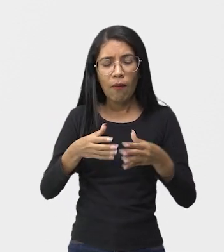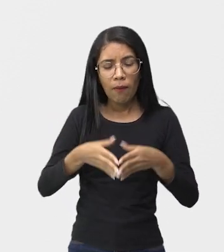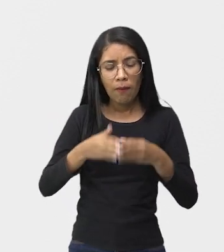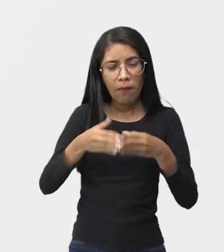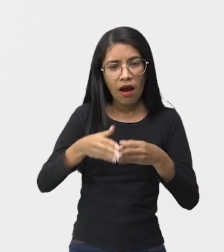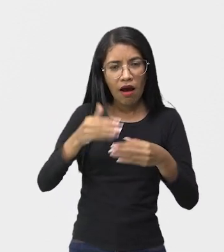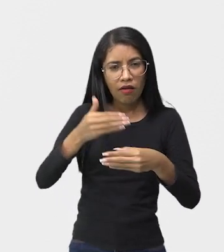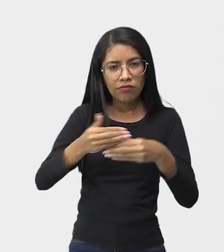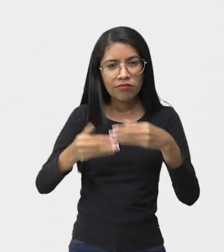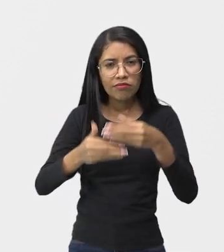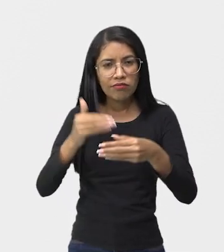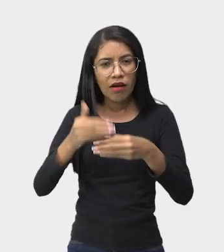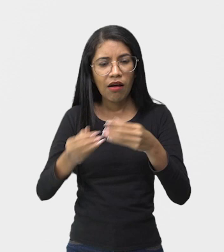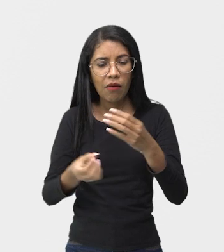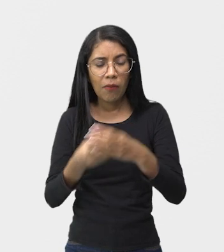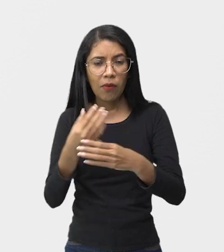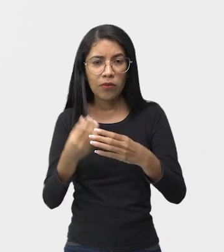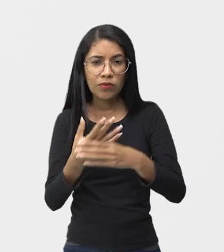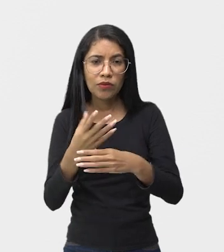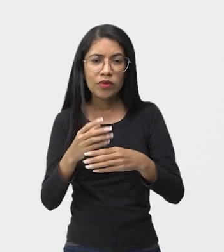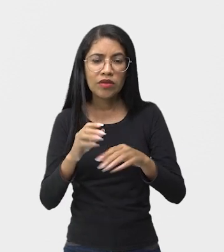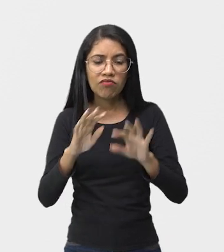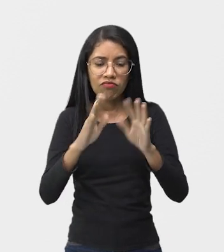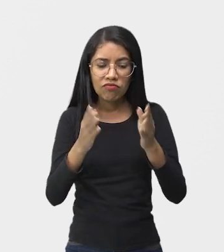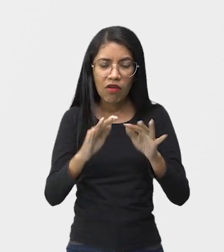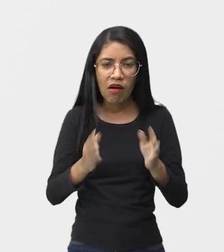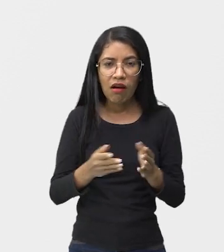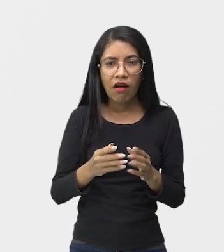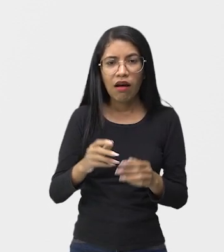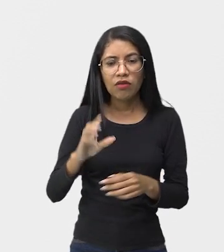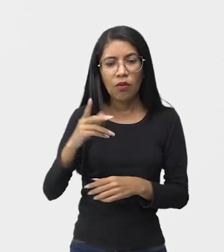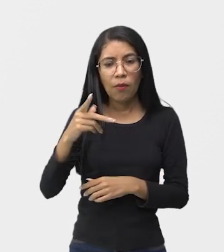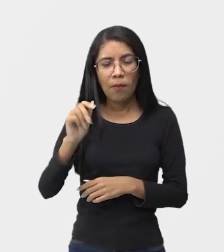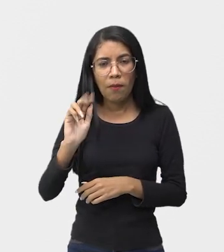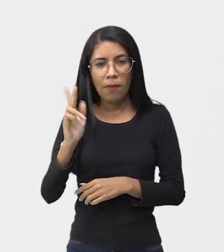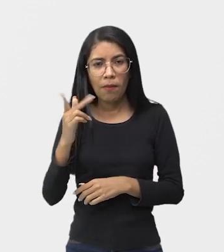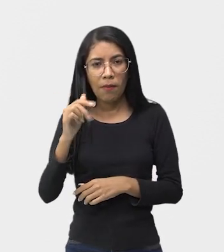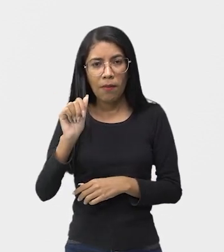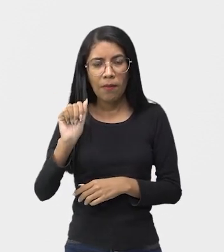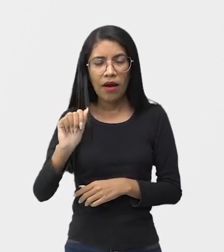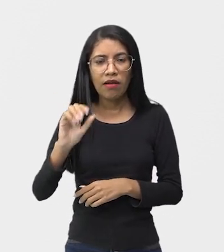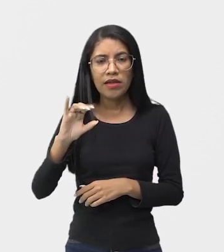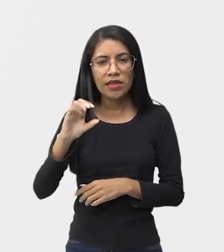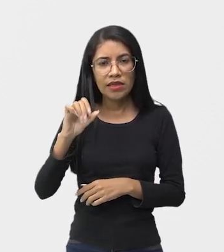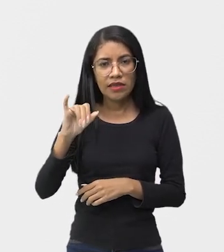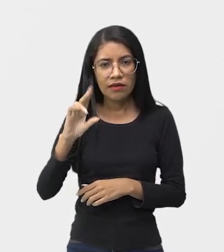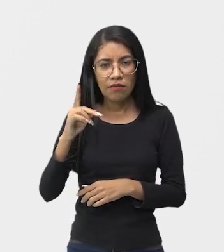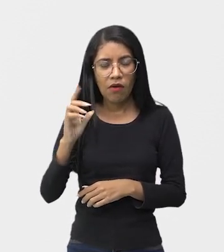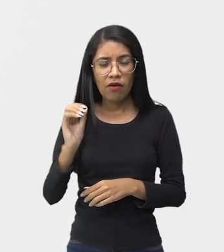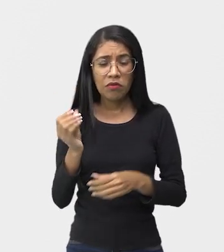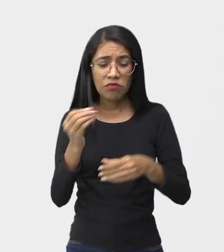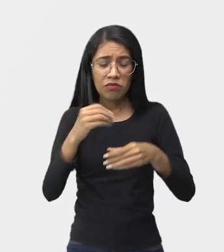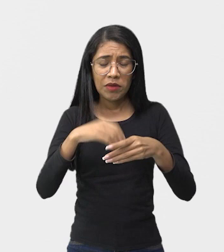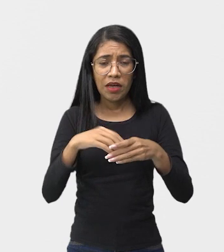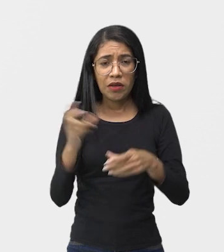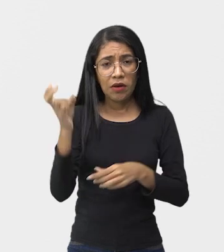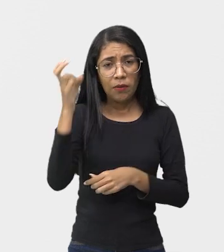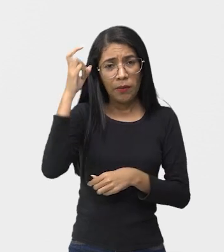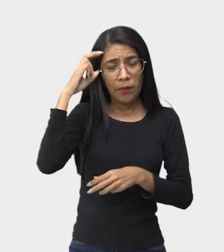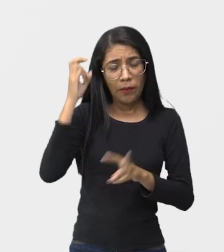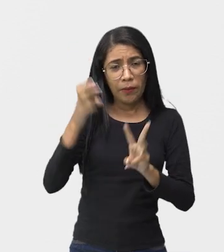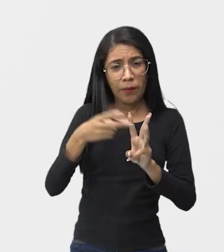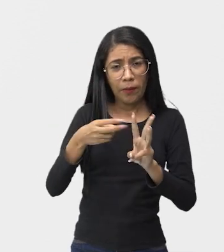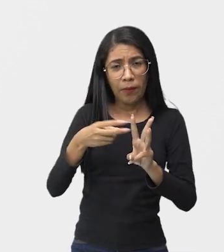barcos, produção de artefatos em palha e cipó. Então, dentro dessa característica cultural dos